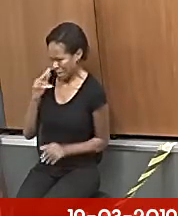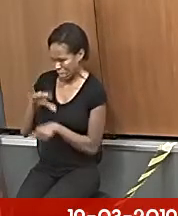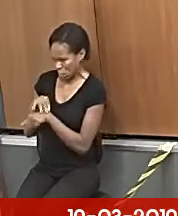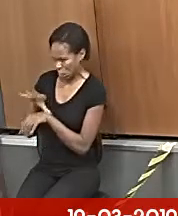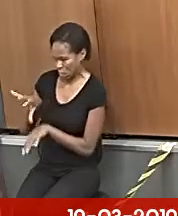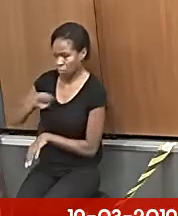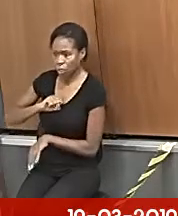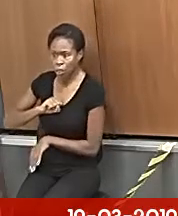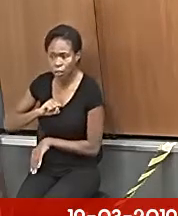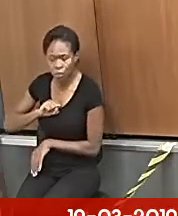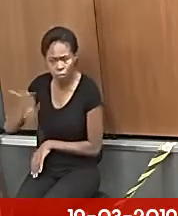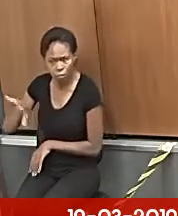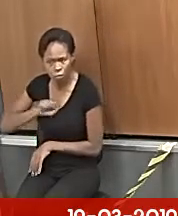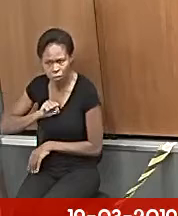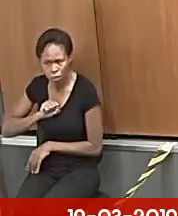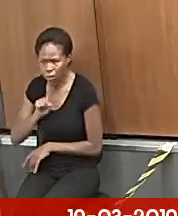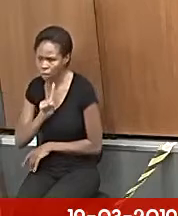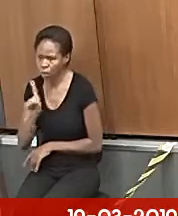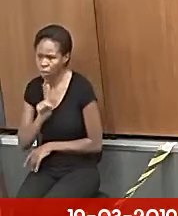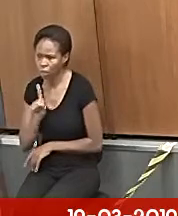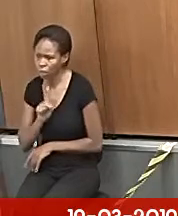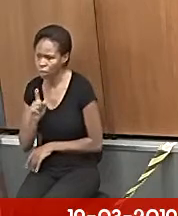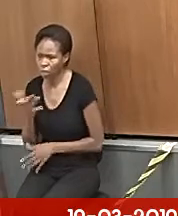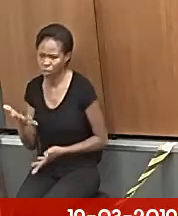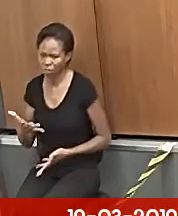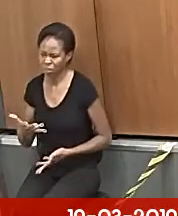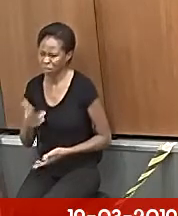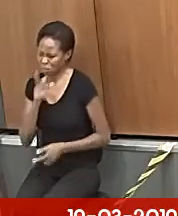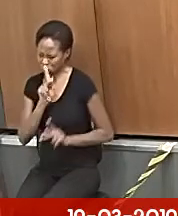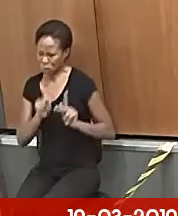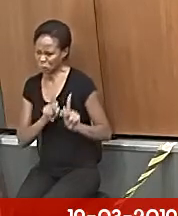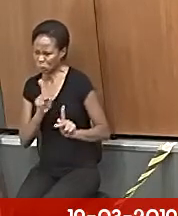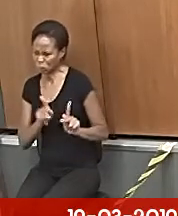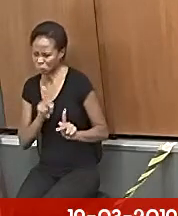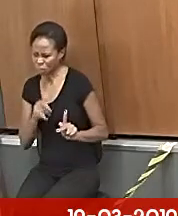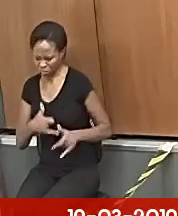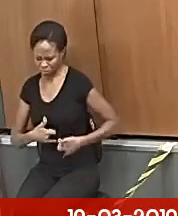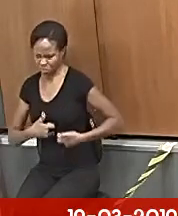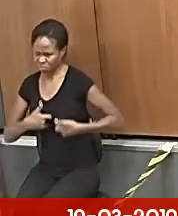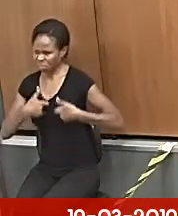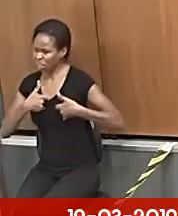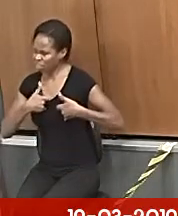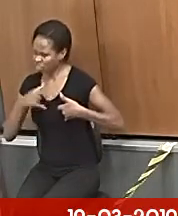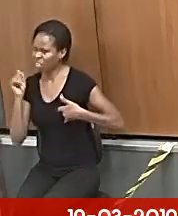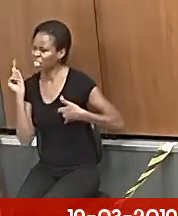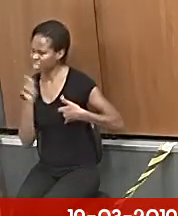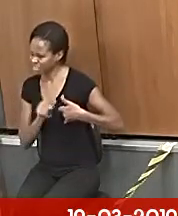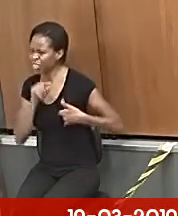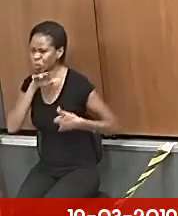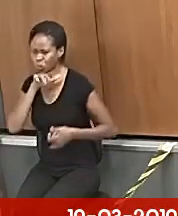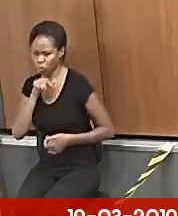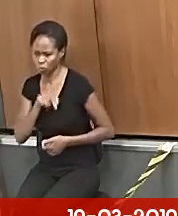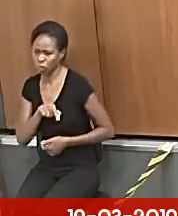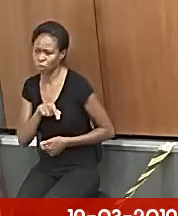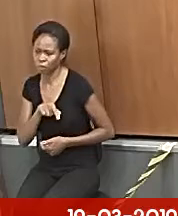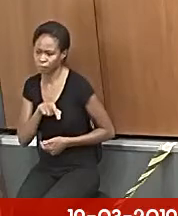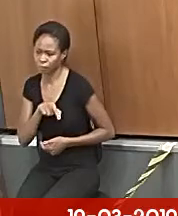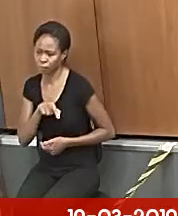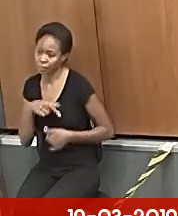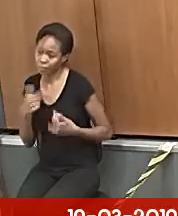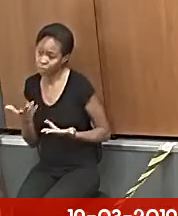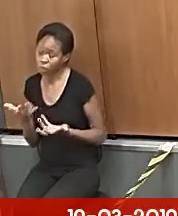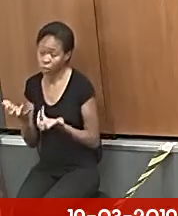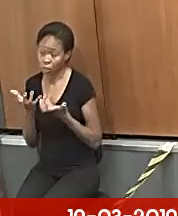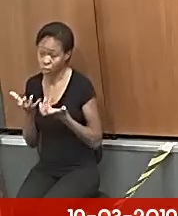o que pega o orgulho das pessoas desculpa mas é um orgulho das pessoas que pegam tudo bem tá então a gente